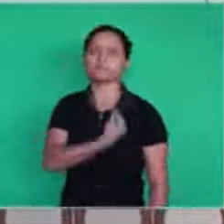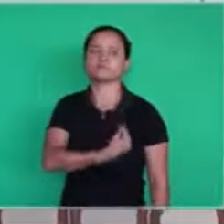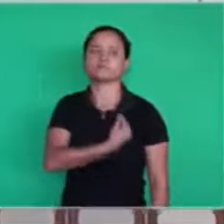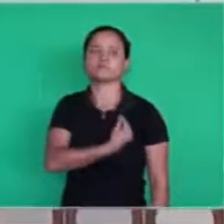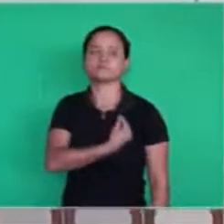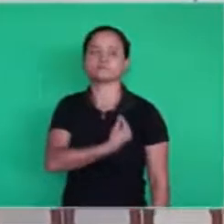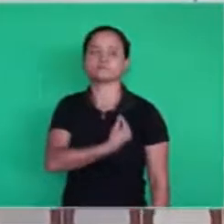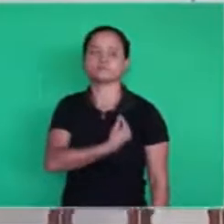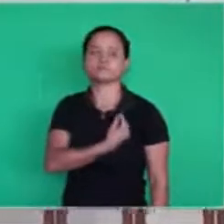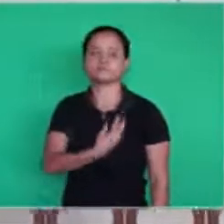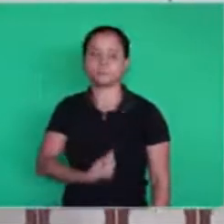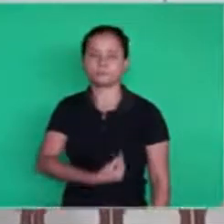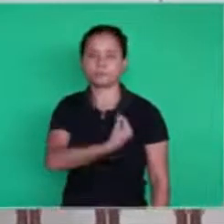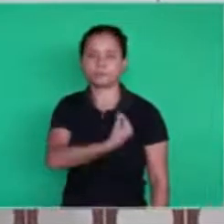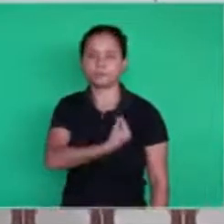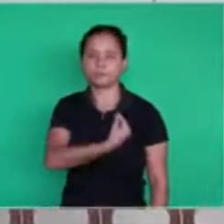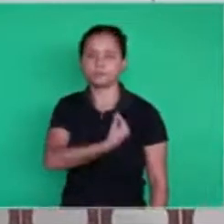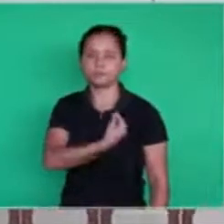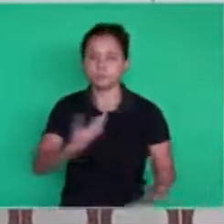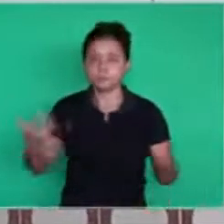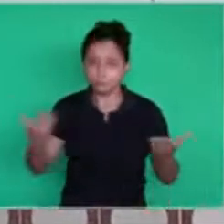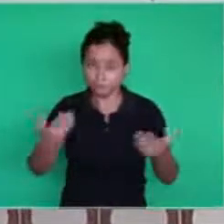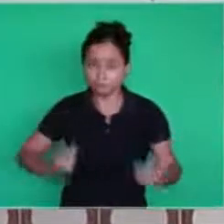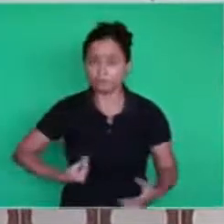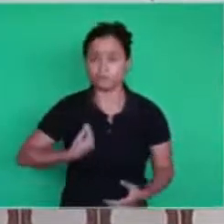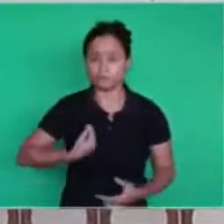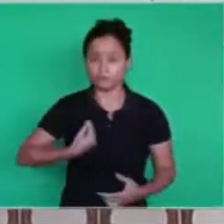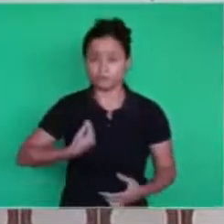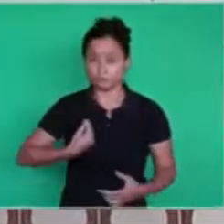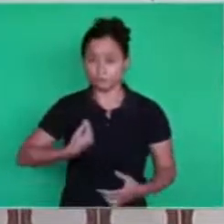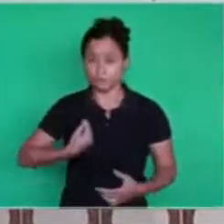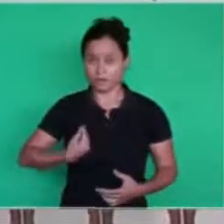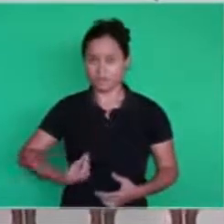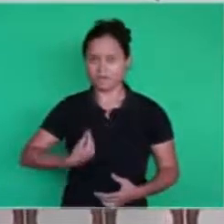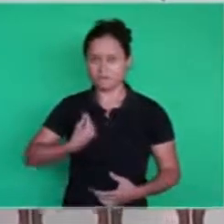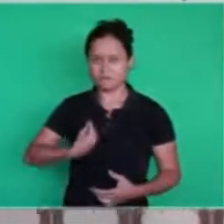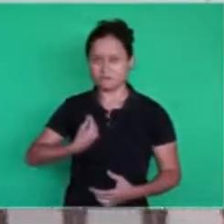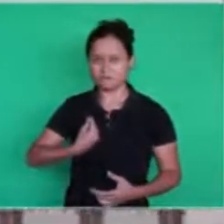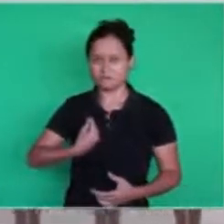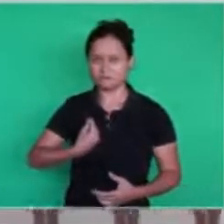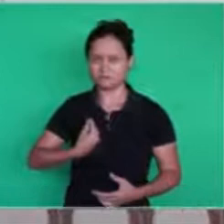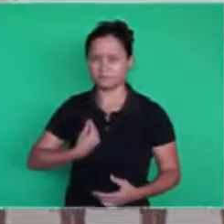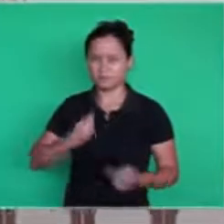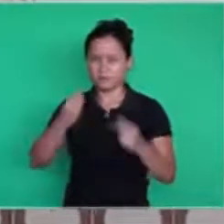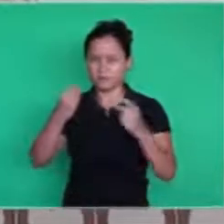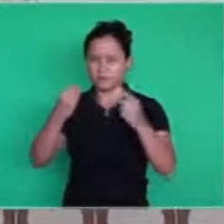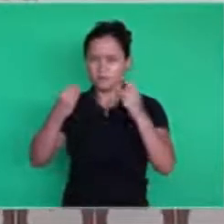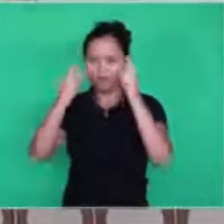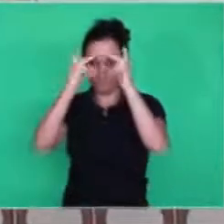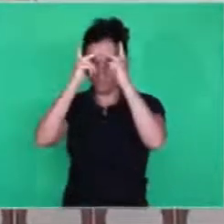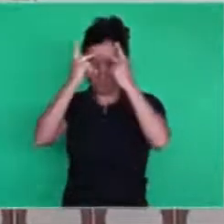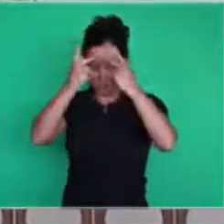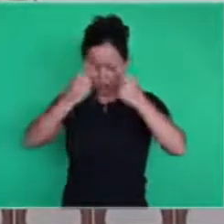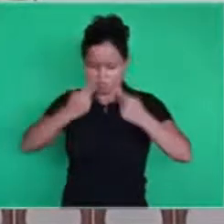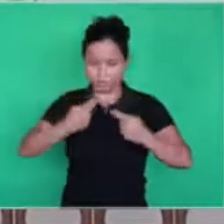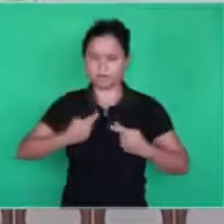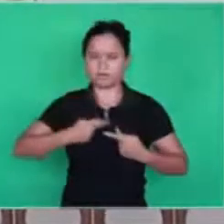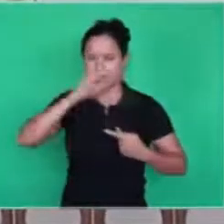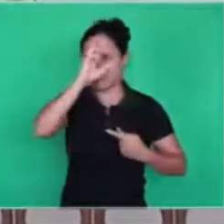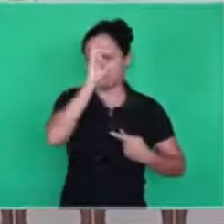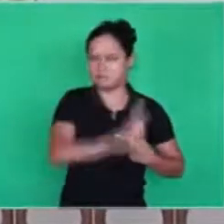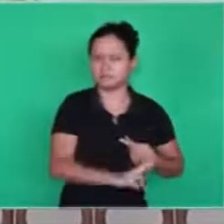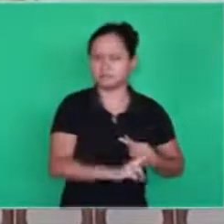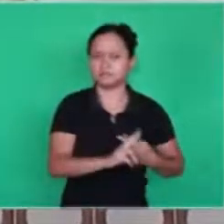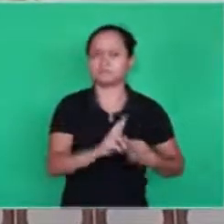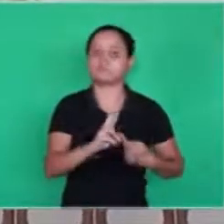vida que agora vivo, não vivo na carne, eu vivo na fé aqui,